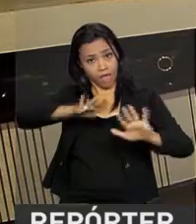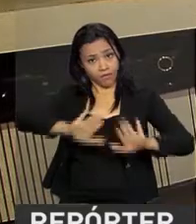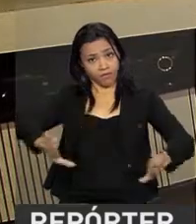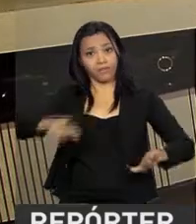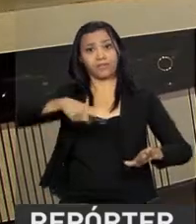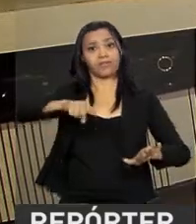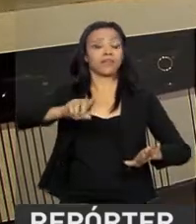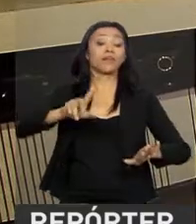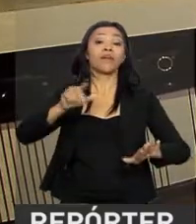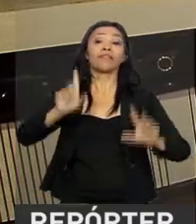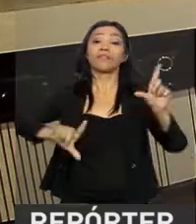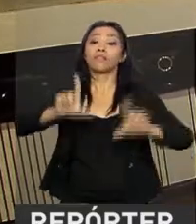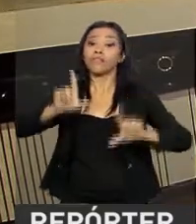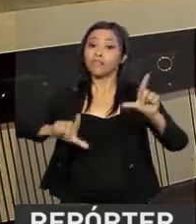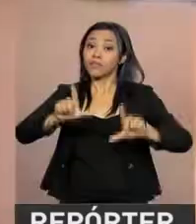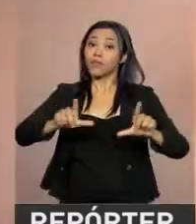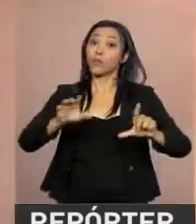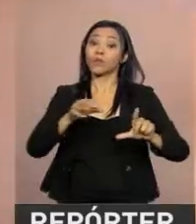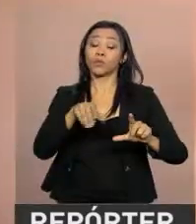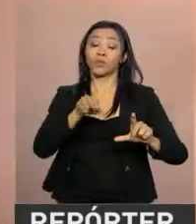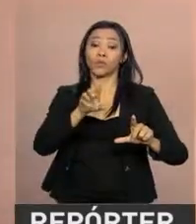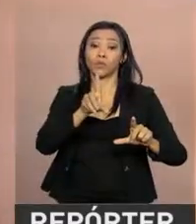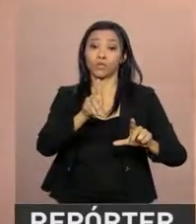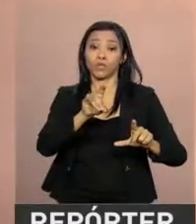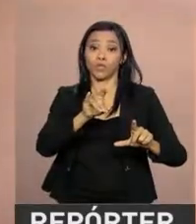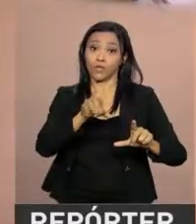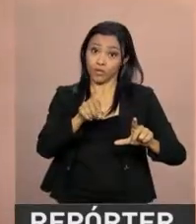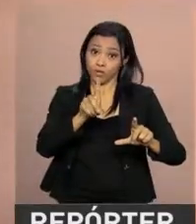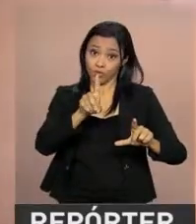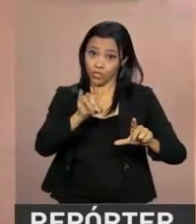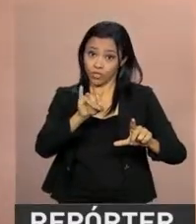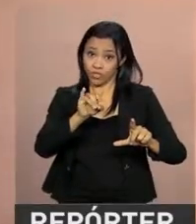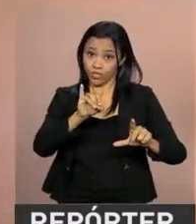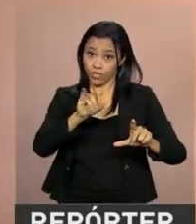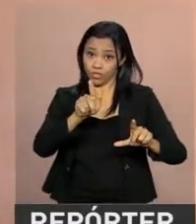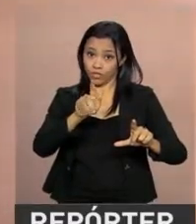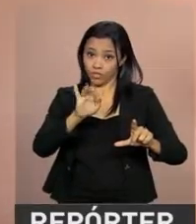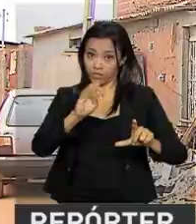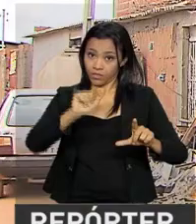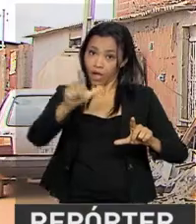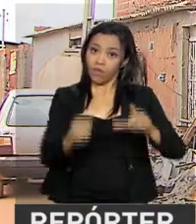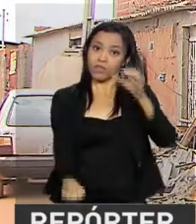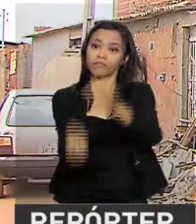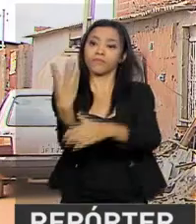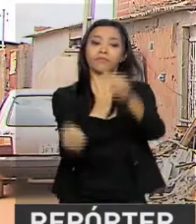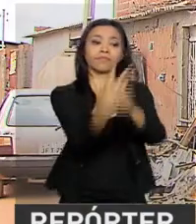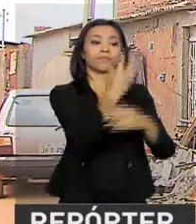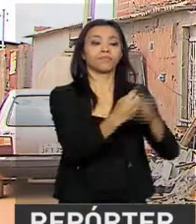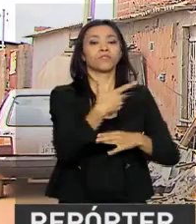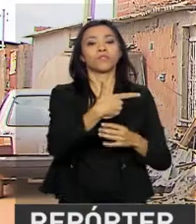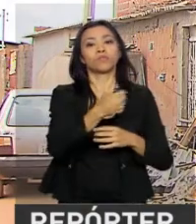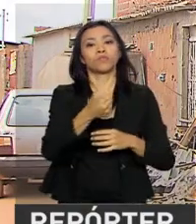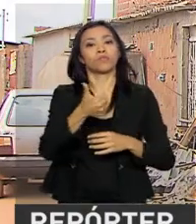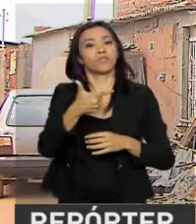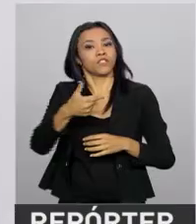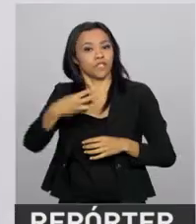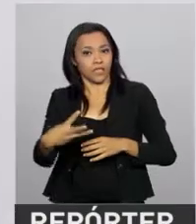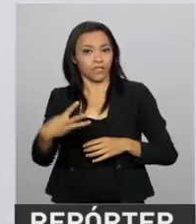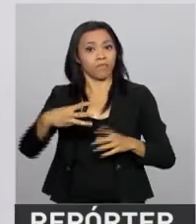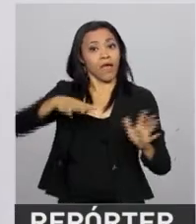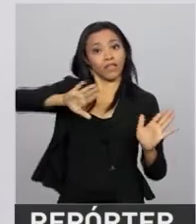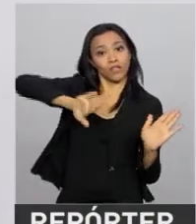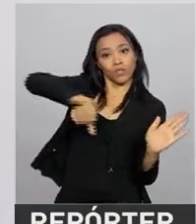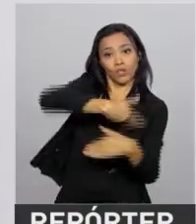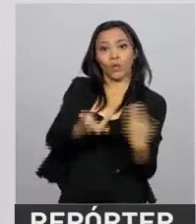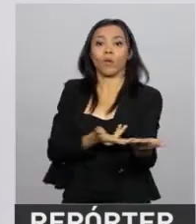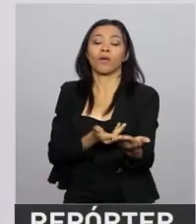todos os brasileiros quando o sinal digital terminar de ser implantado em 2023 mas no distrito federal a troca do sinal